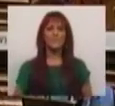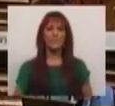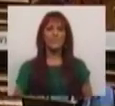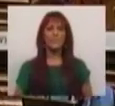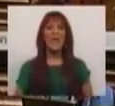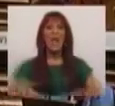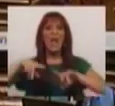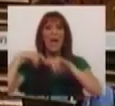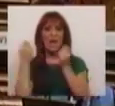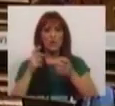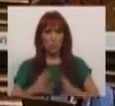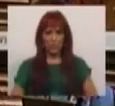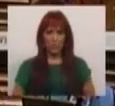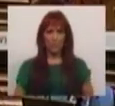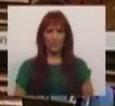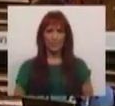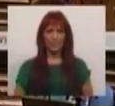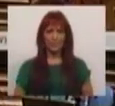A